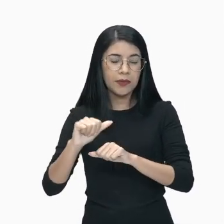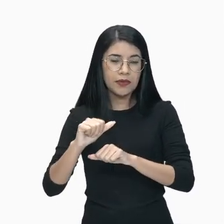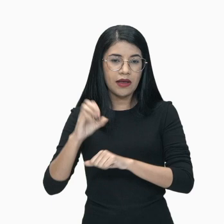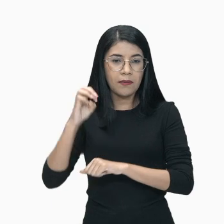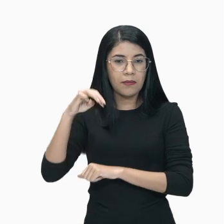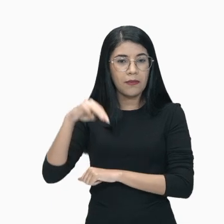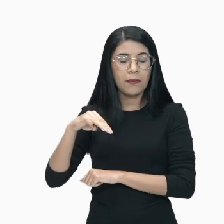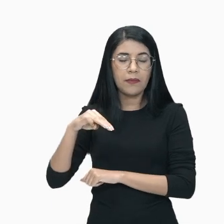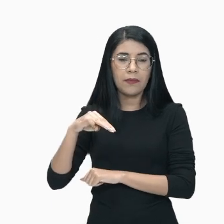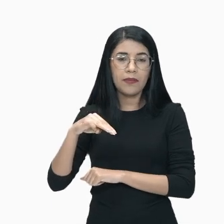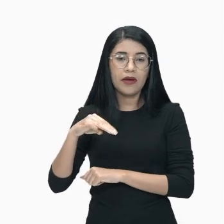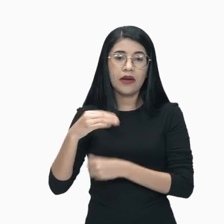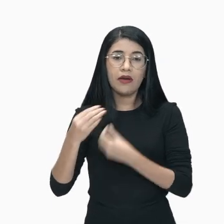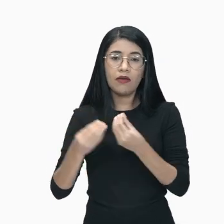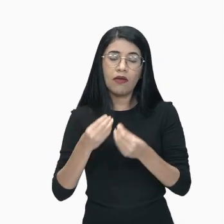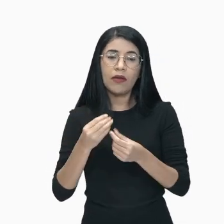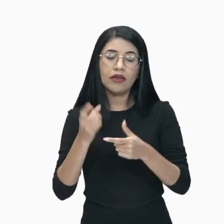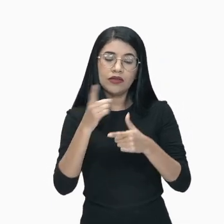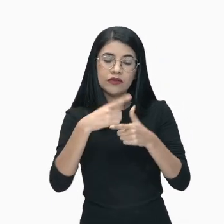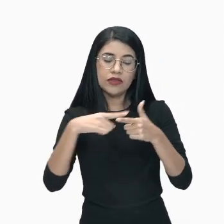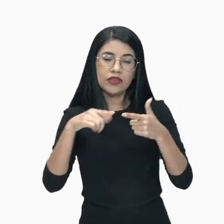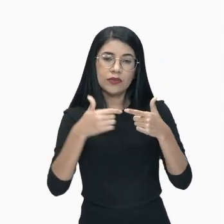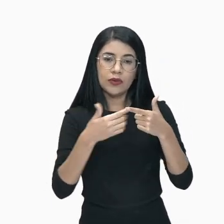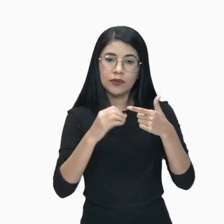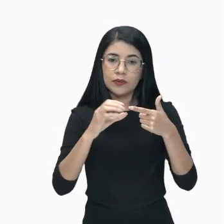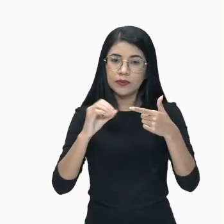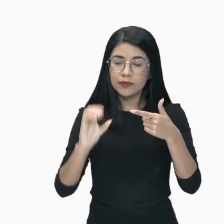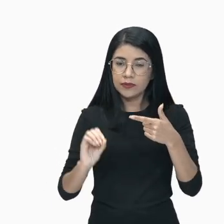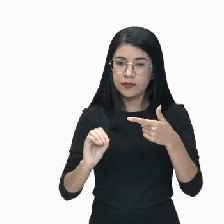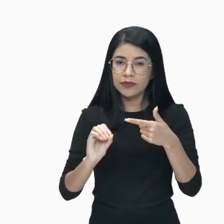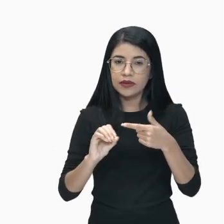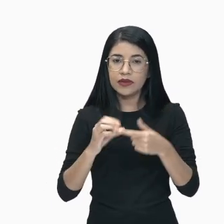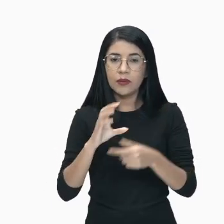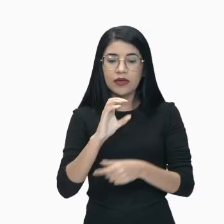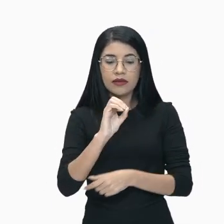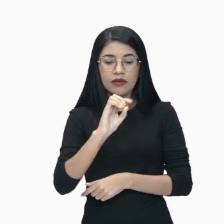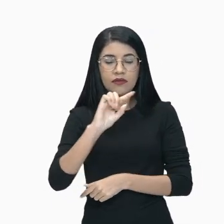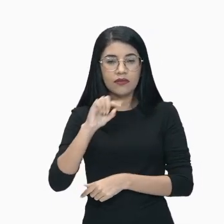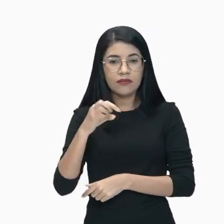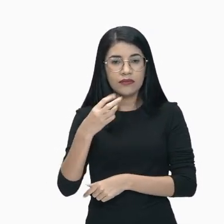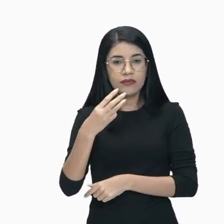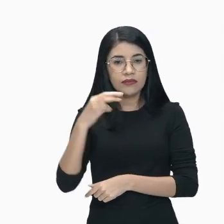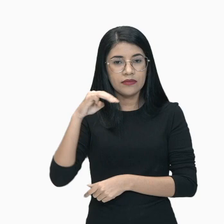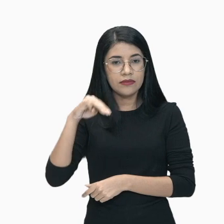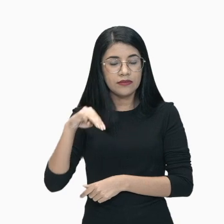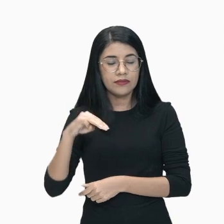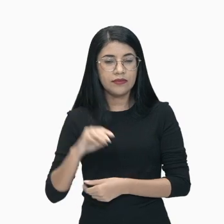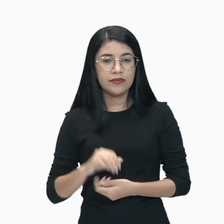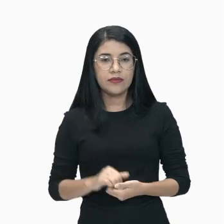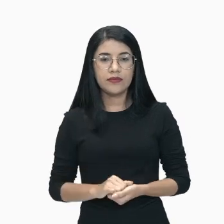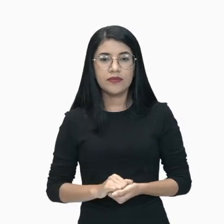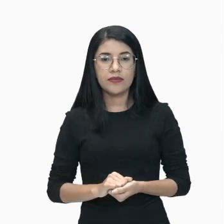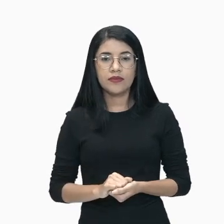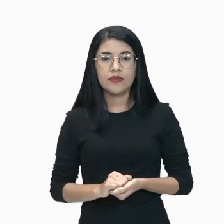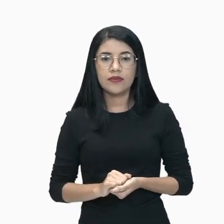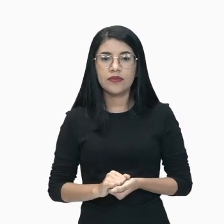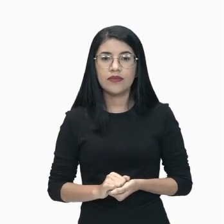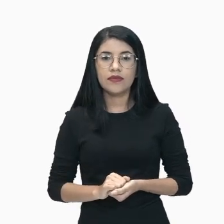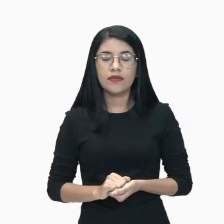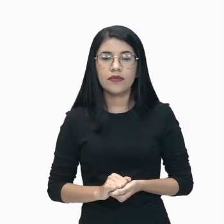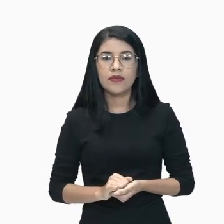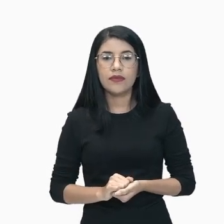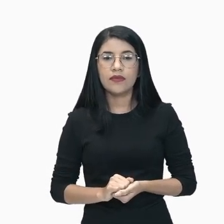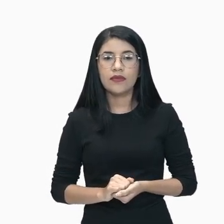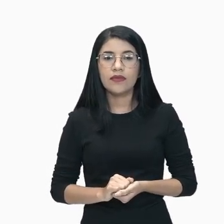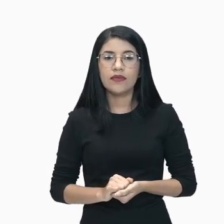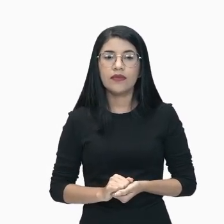transformar em metro, a gente divide por 100. Então, é 0,3 metro, tá? 0,3 metro. E